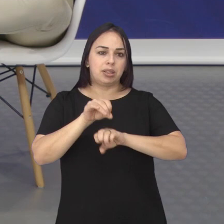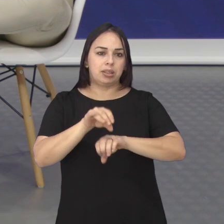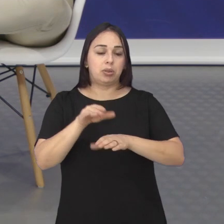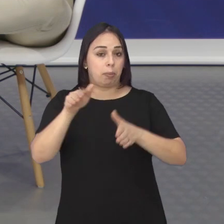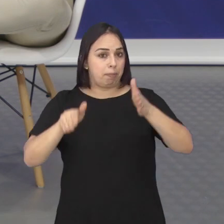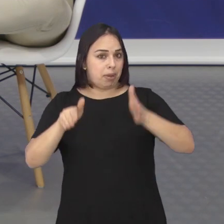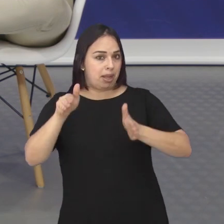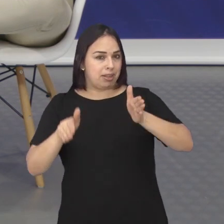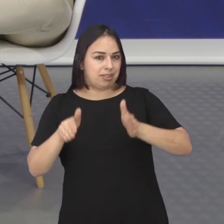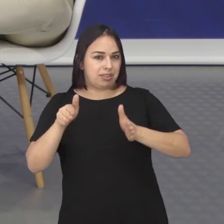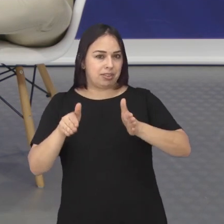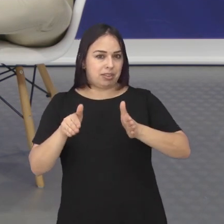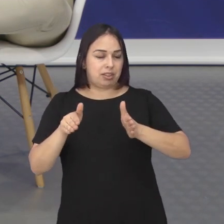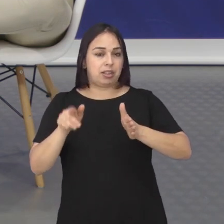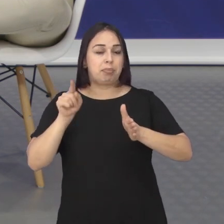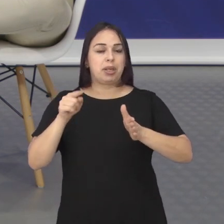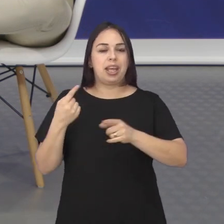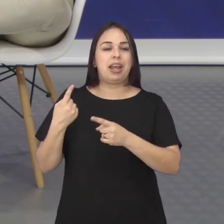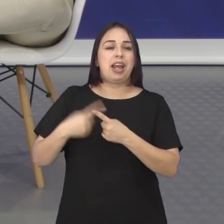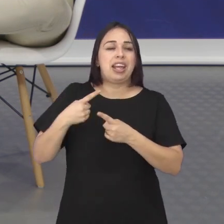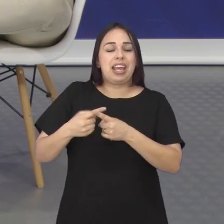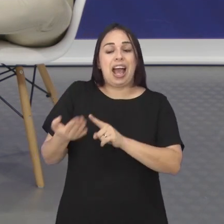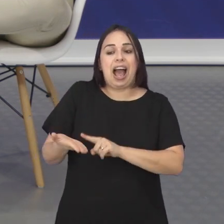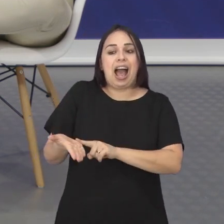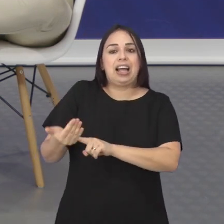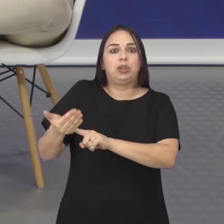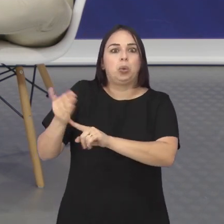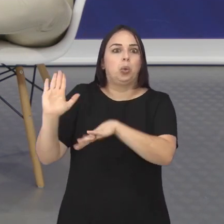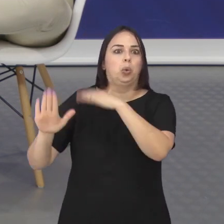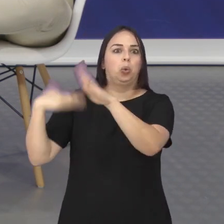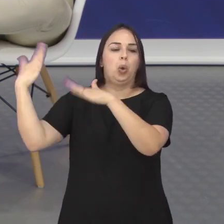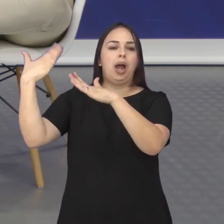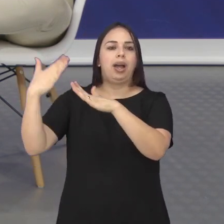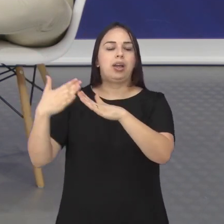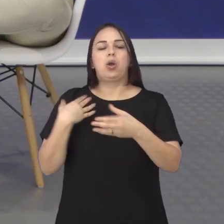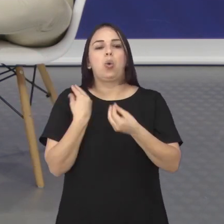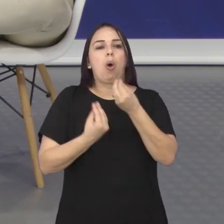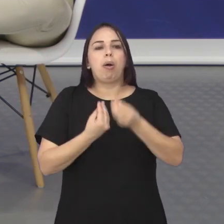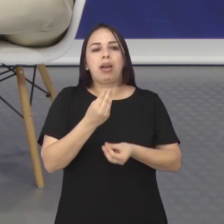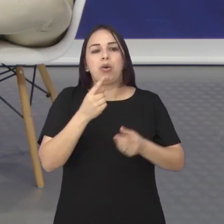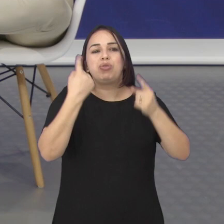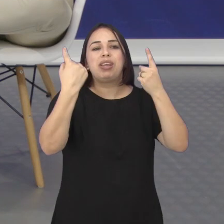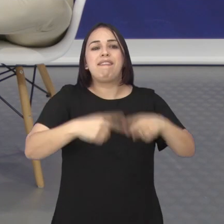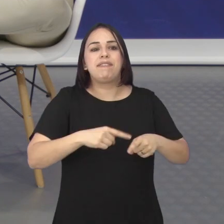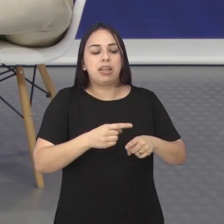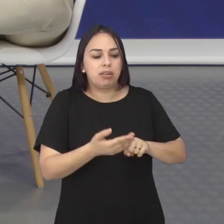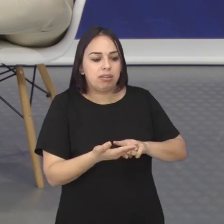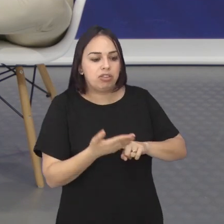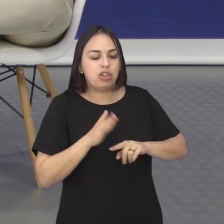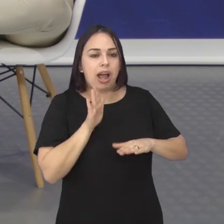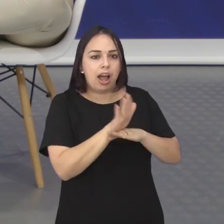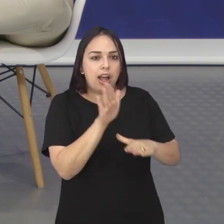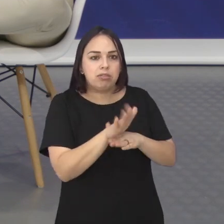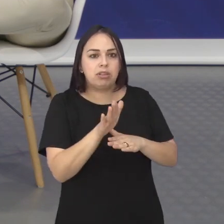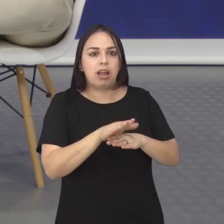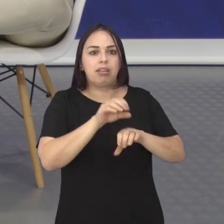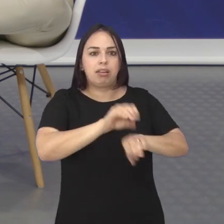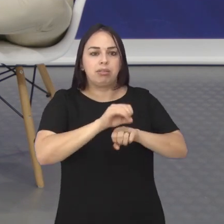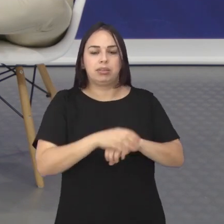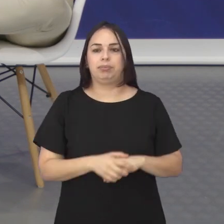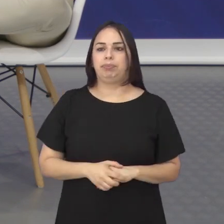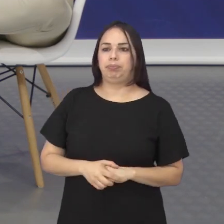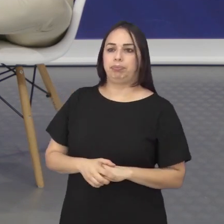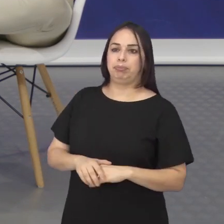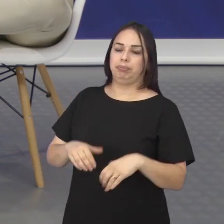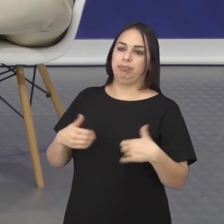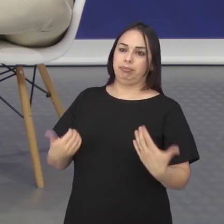educação nesse tempo de um avanço tecnológico bem grande, né? Quais são os principais desafios da educação